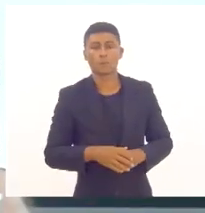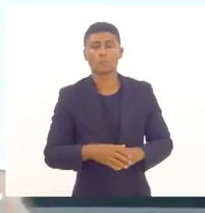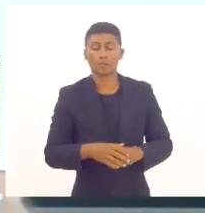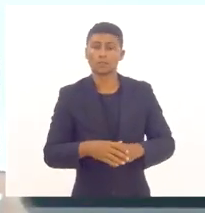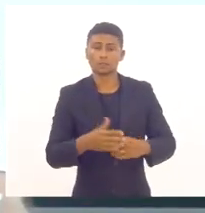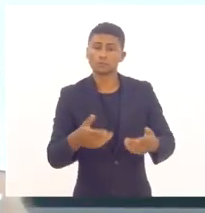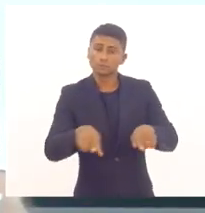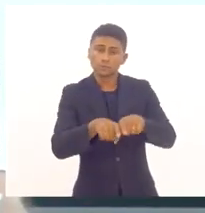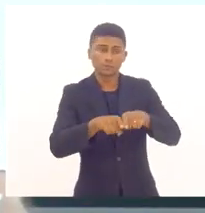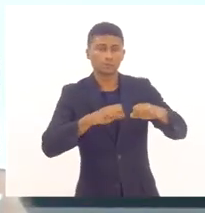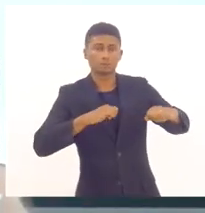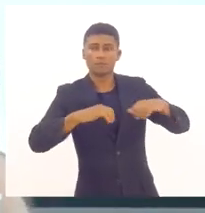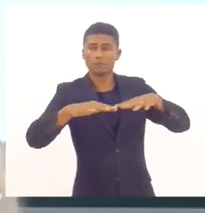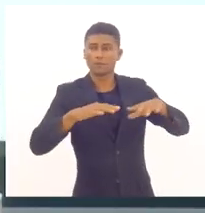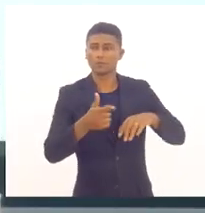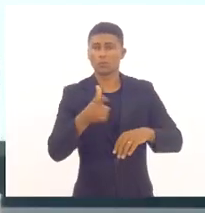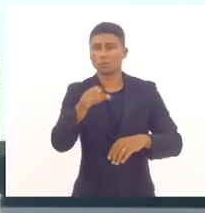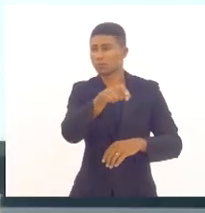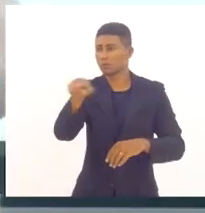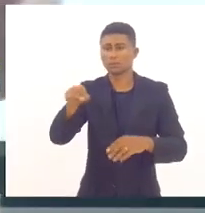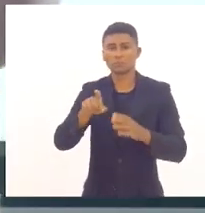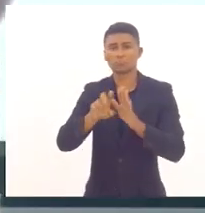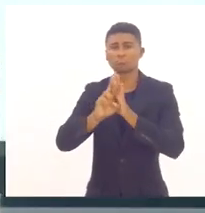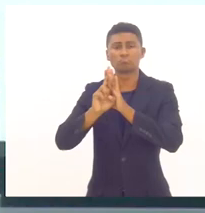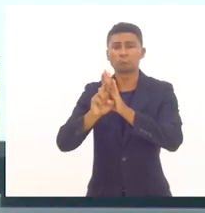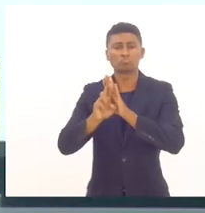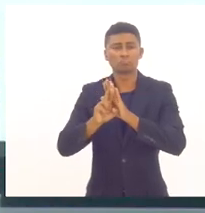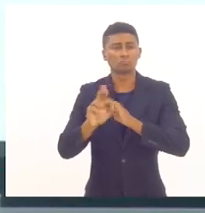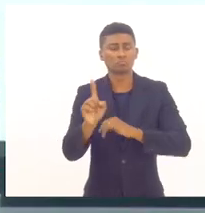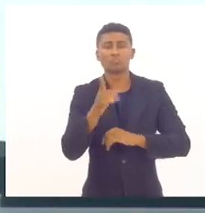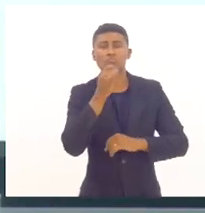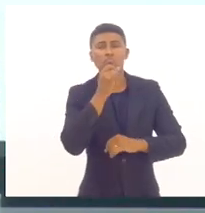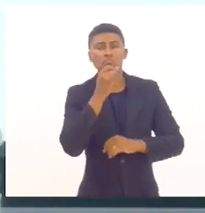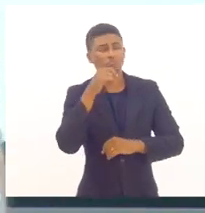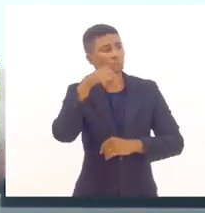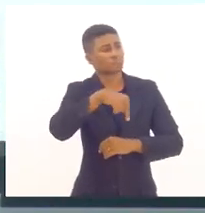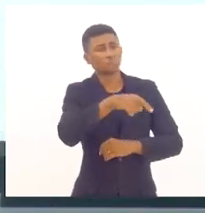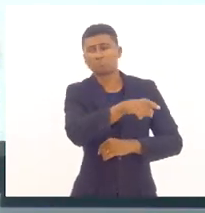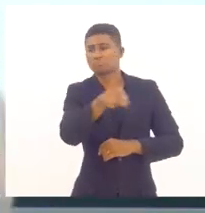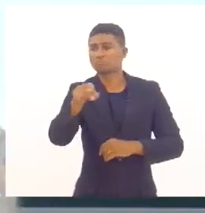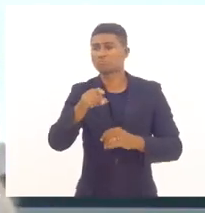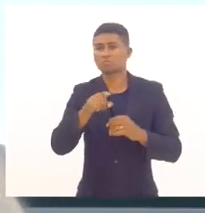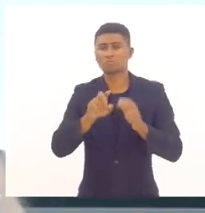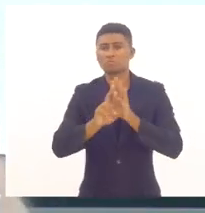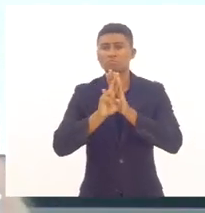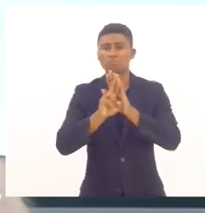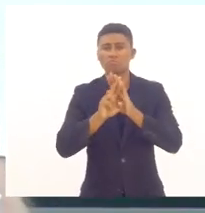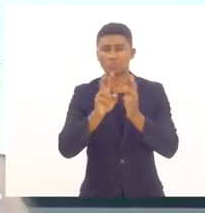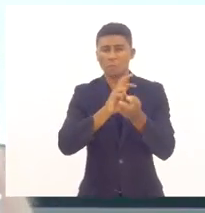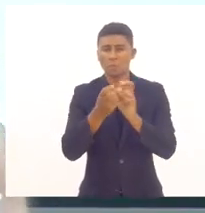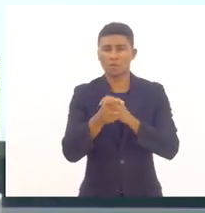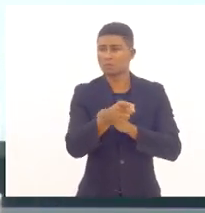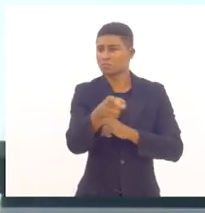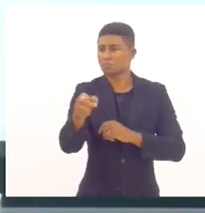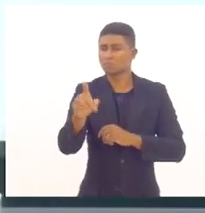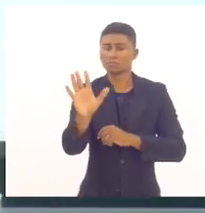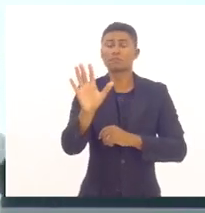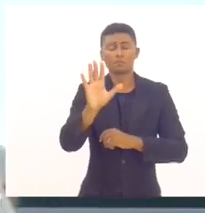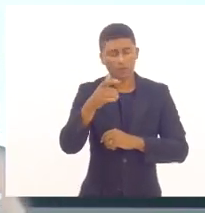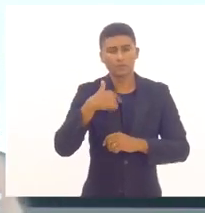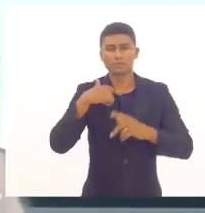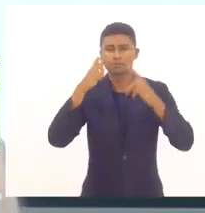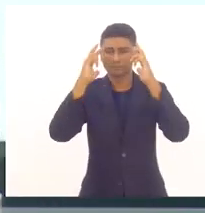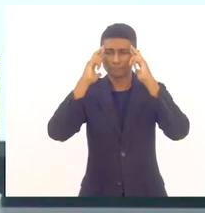não representa a capoeira. Se a gente for analisar aqui, isso aqui não representa a capoeira pelo tamanho que ela é. Mas a gente